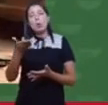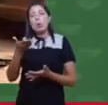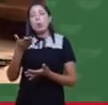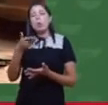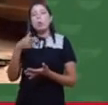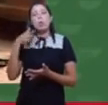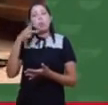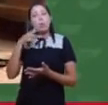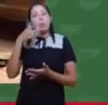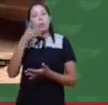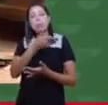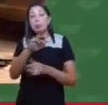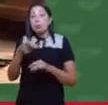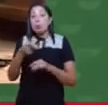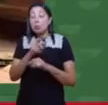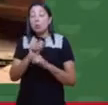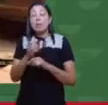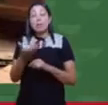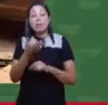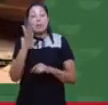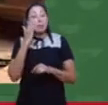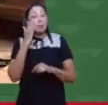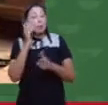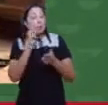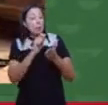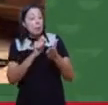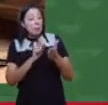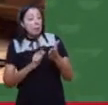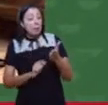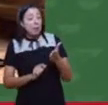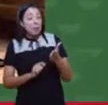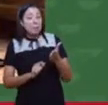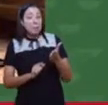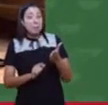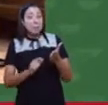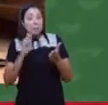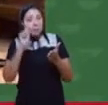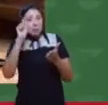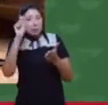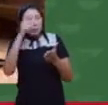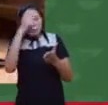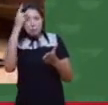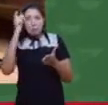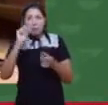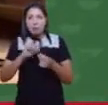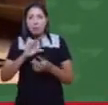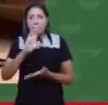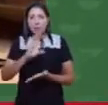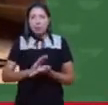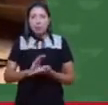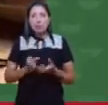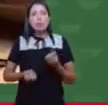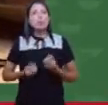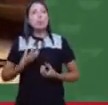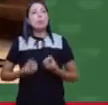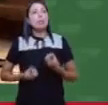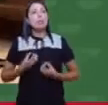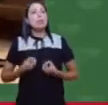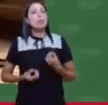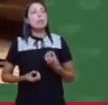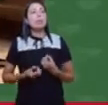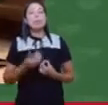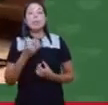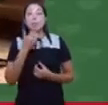Maria Barbosa querendo ser escritor. E o cidadão fez um soneto para ele